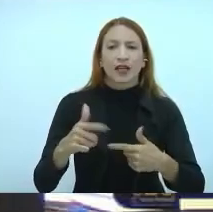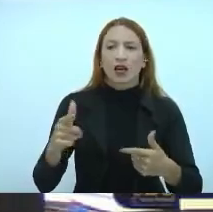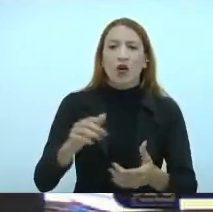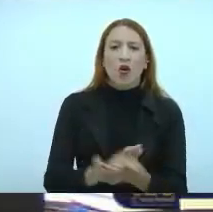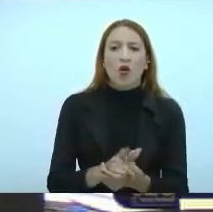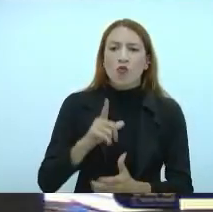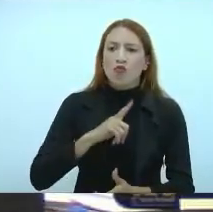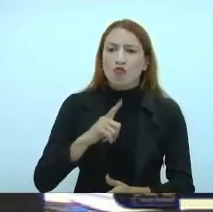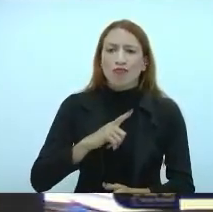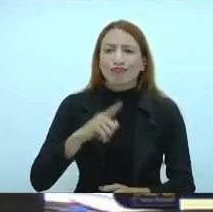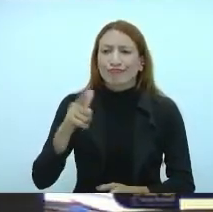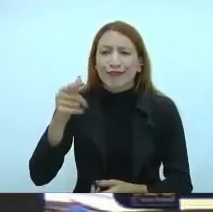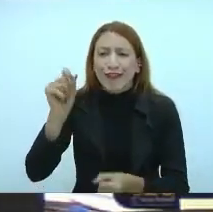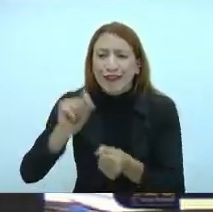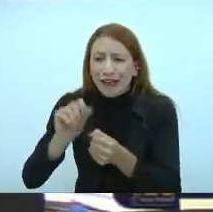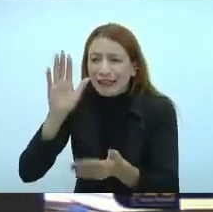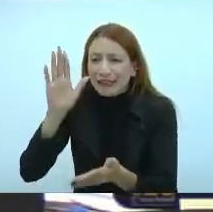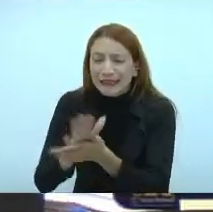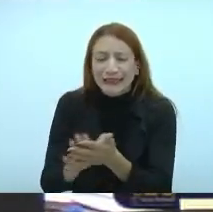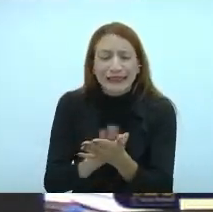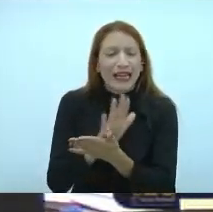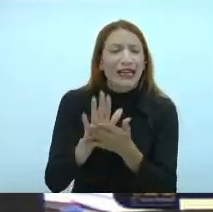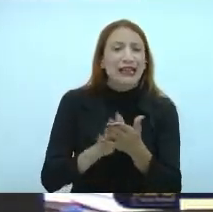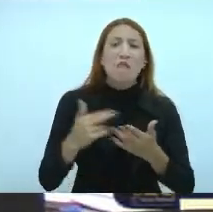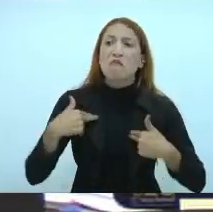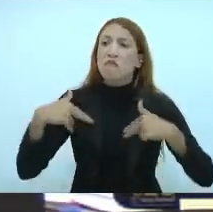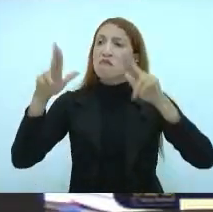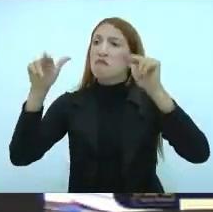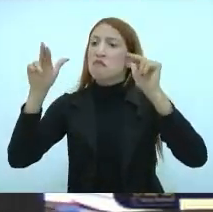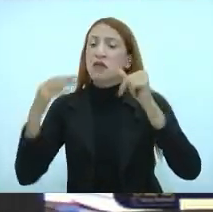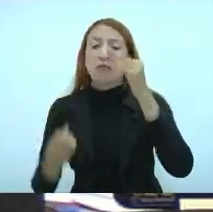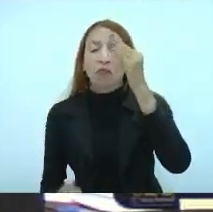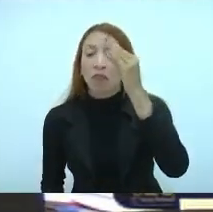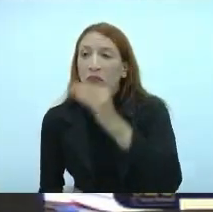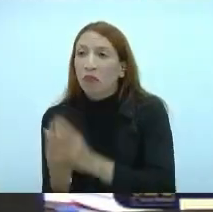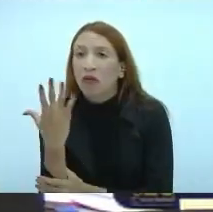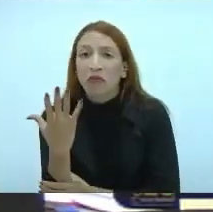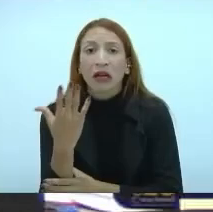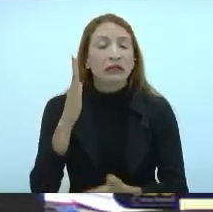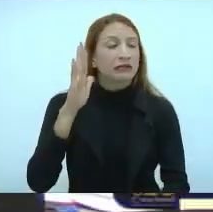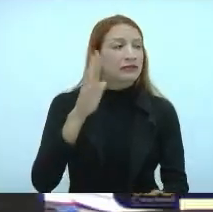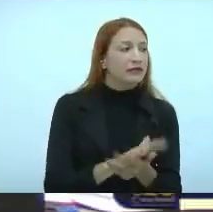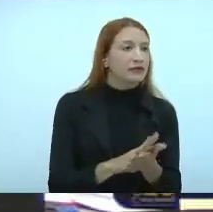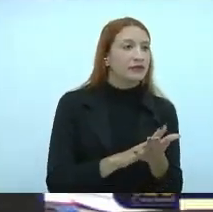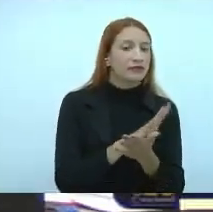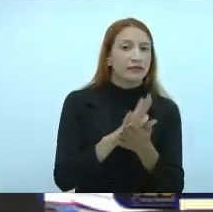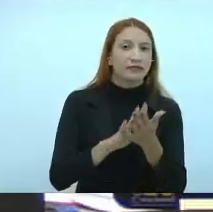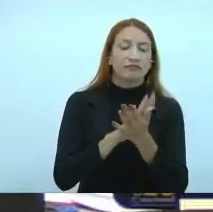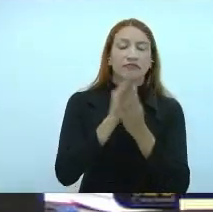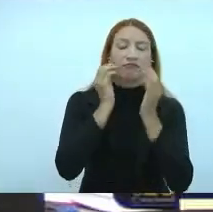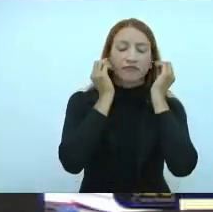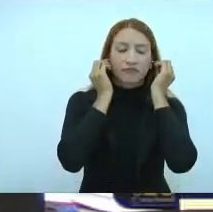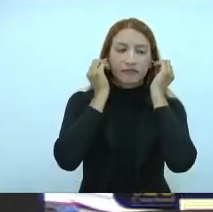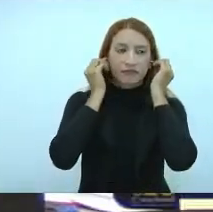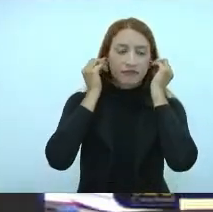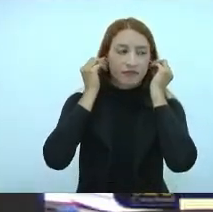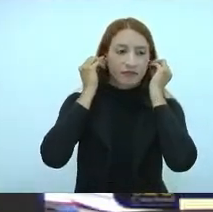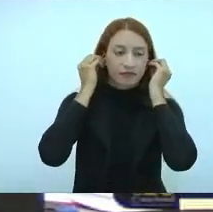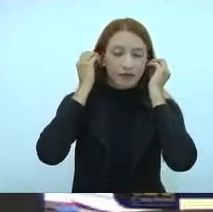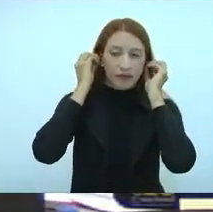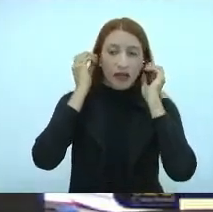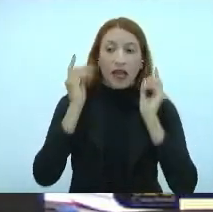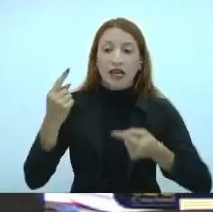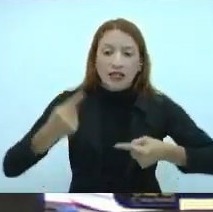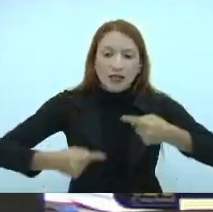batido no sabão esses caras não tem nada construído em nossa cidade 30 segundos senhor presidente esses